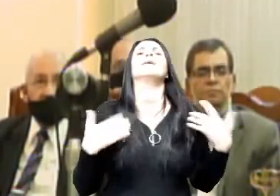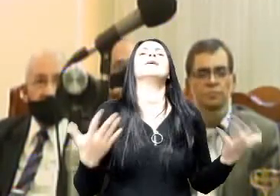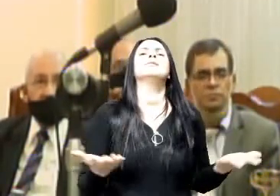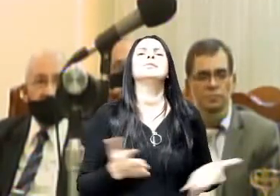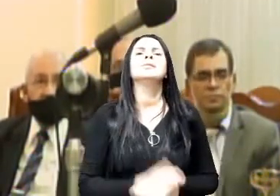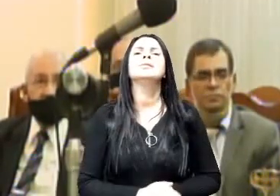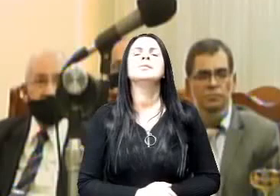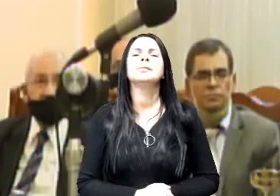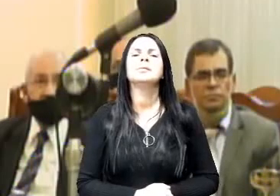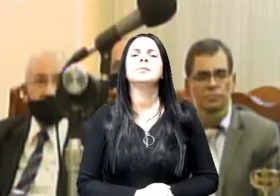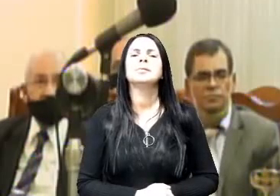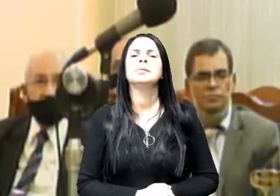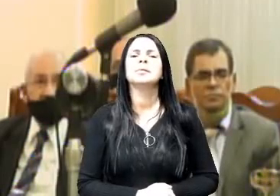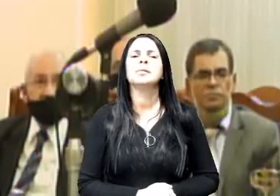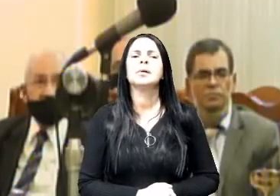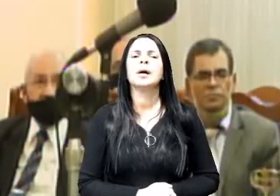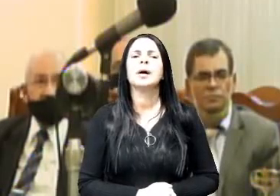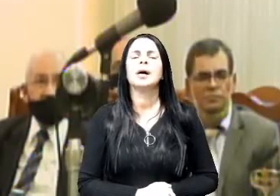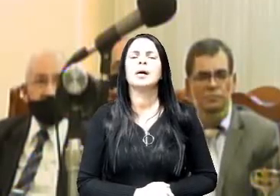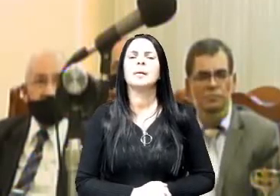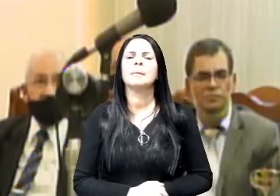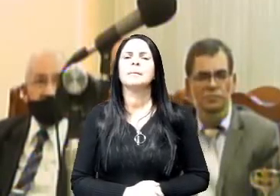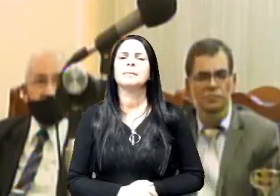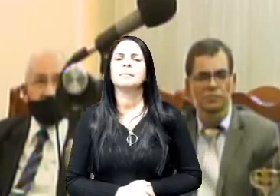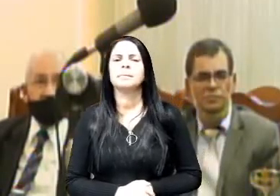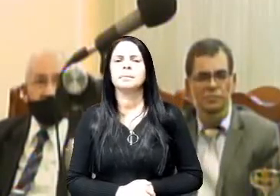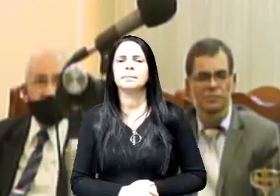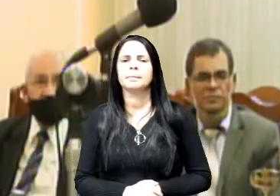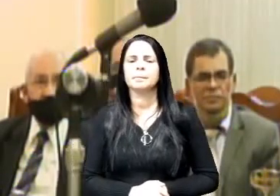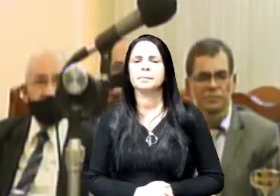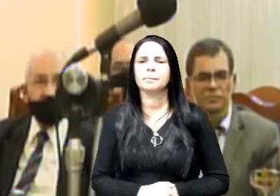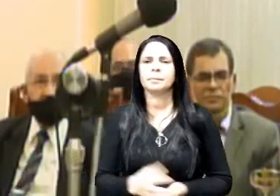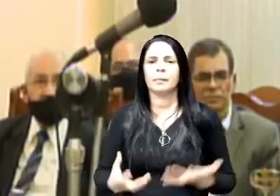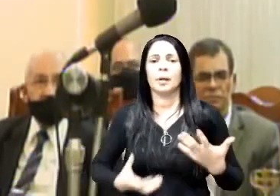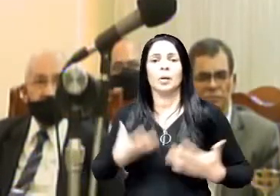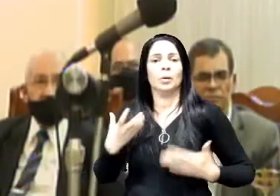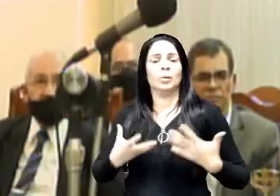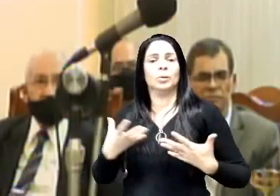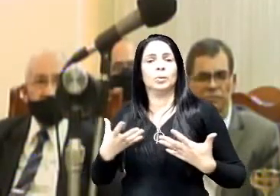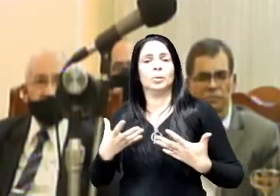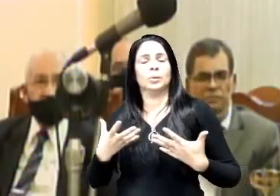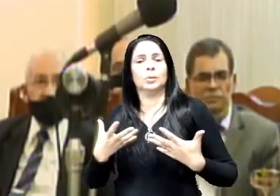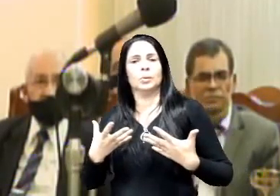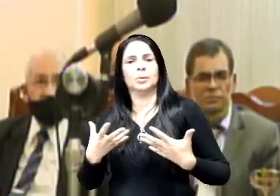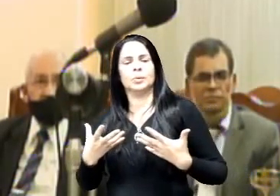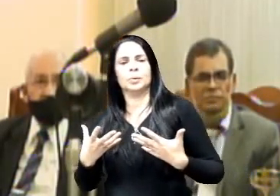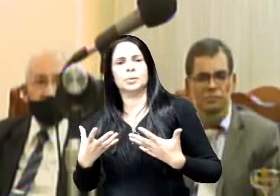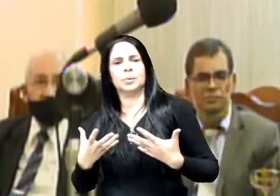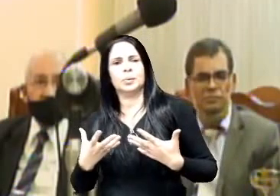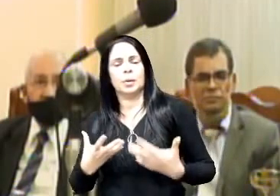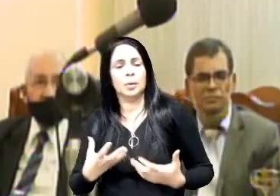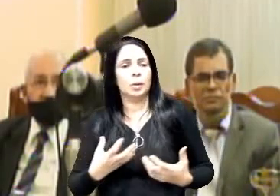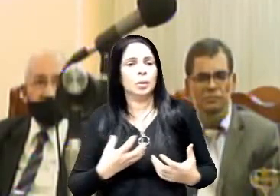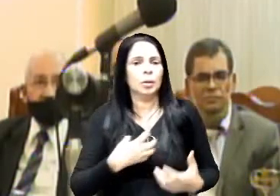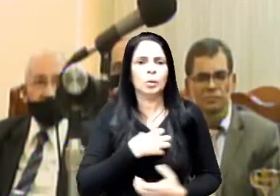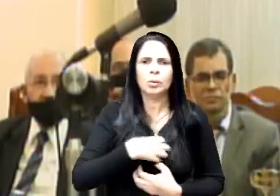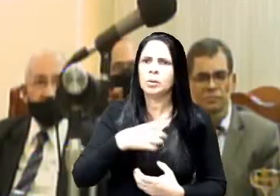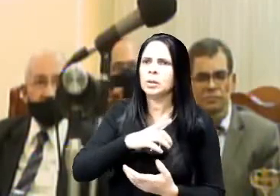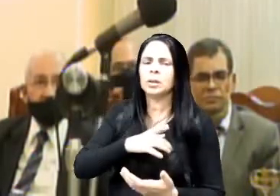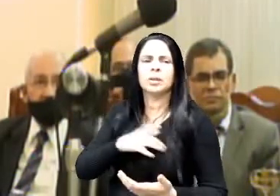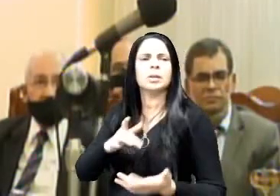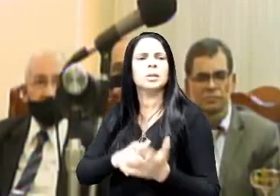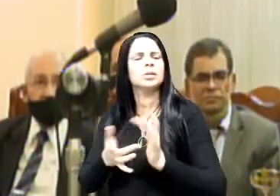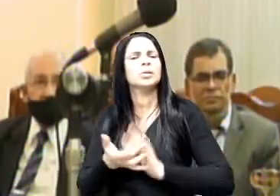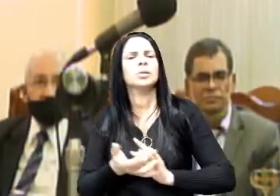alegrai-vos no fato de ser participante das aflições de Cristo. Ao invés de você ficar triste, se